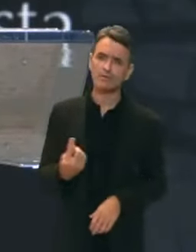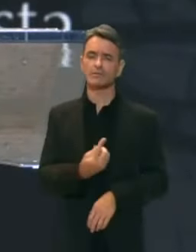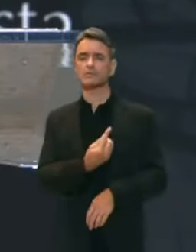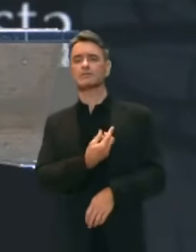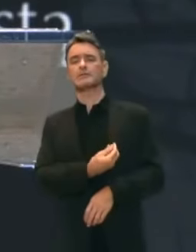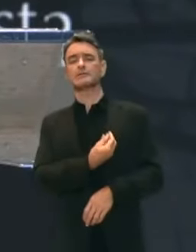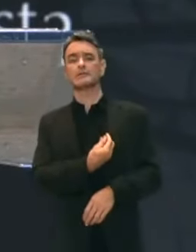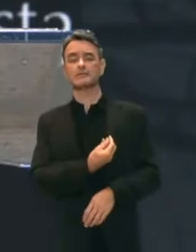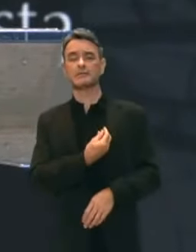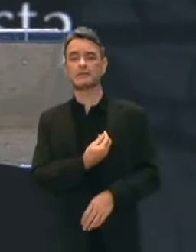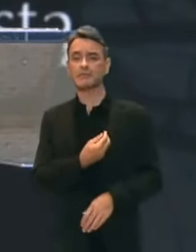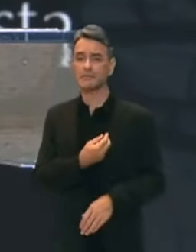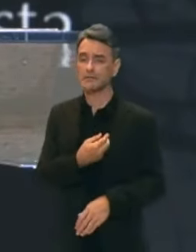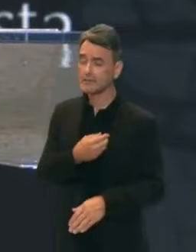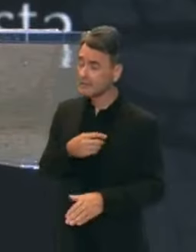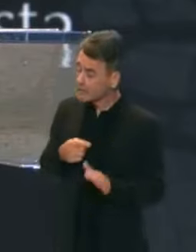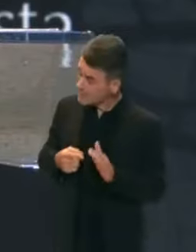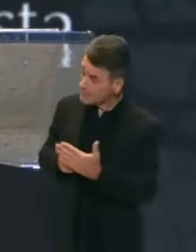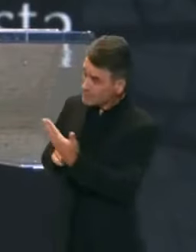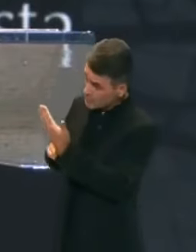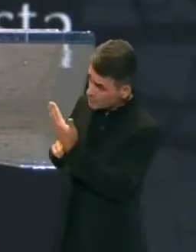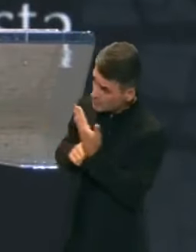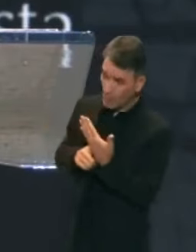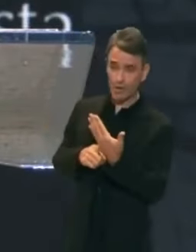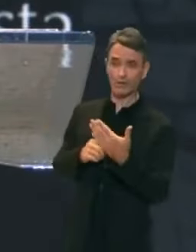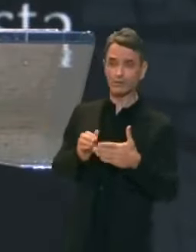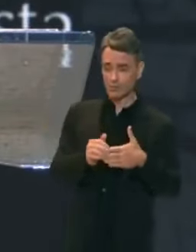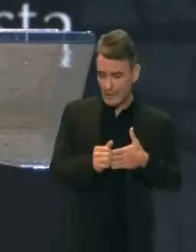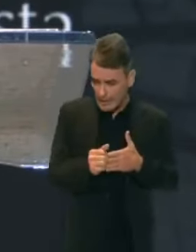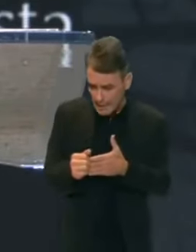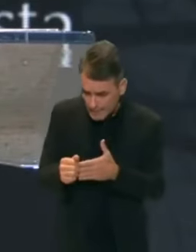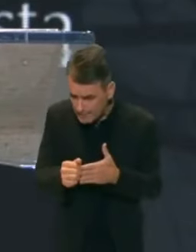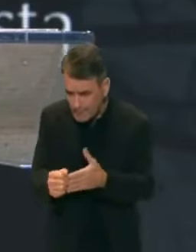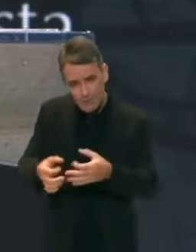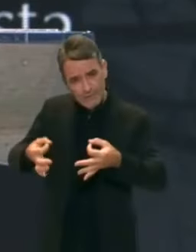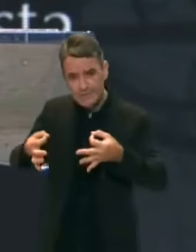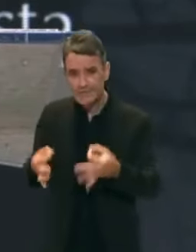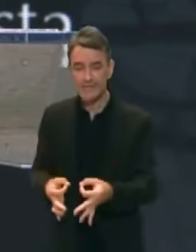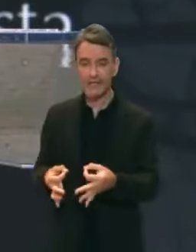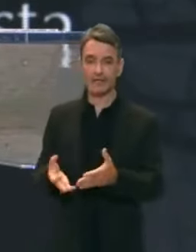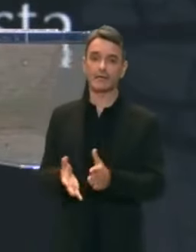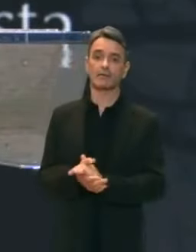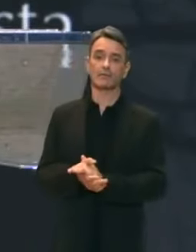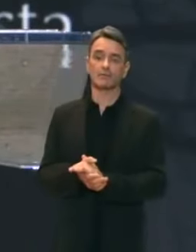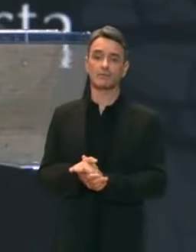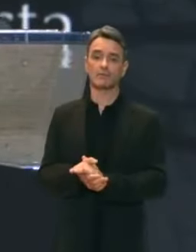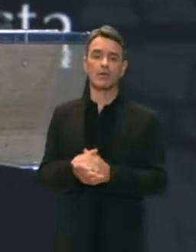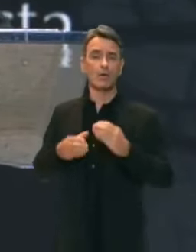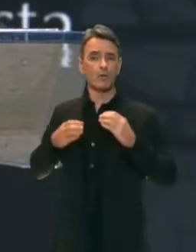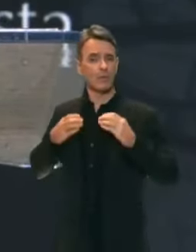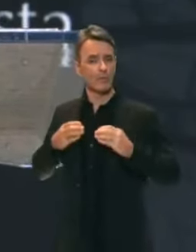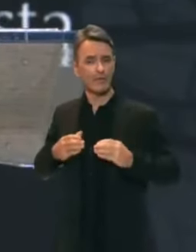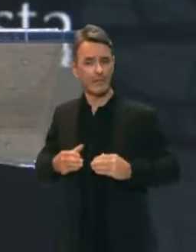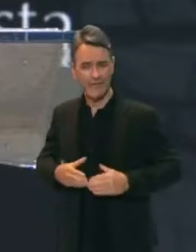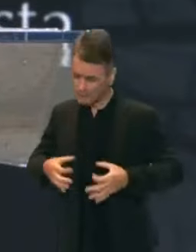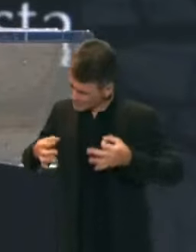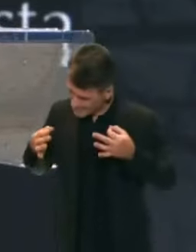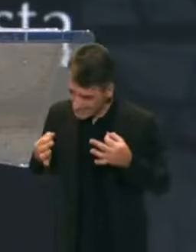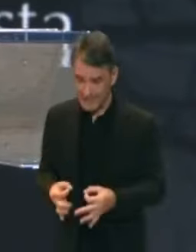que devemos seguir, que traça um modelo comportamental sem igual?